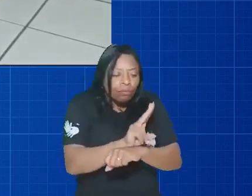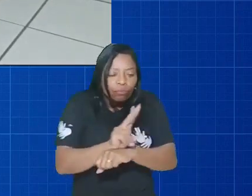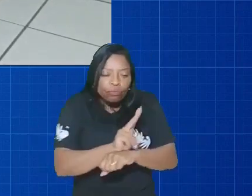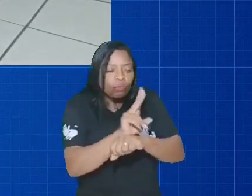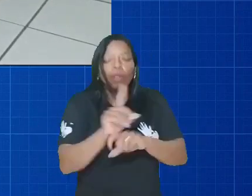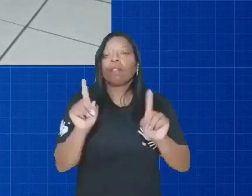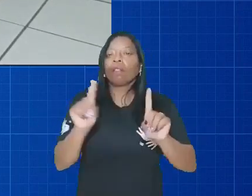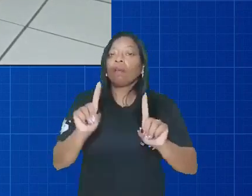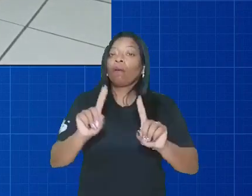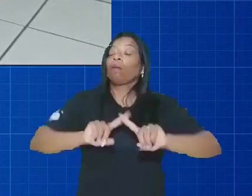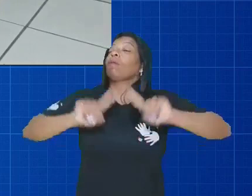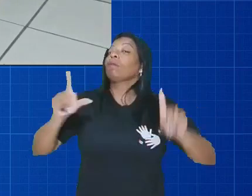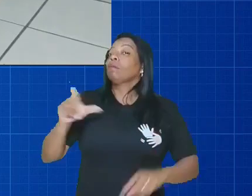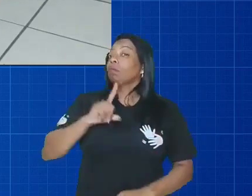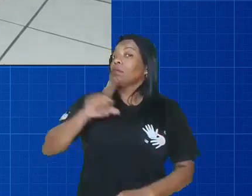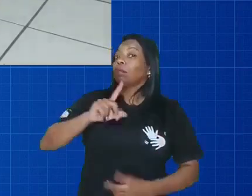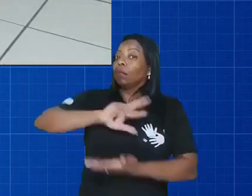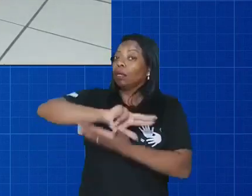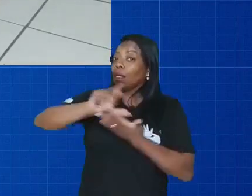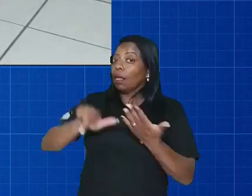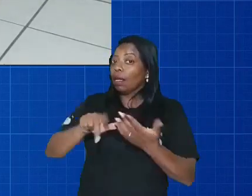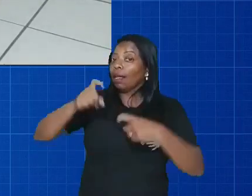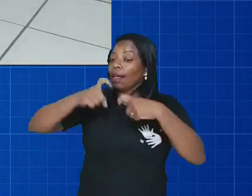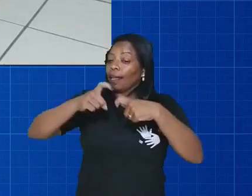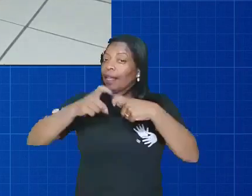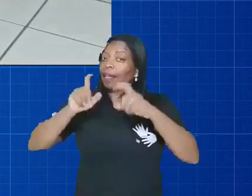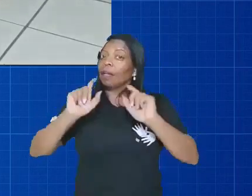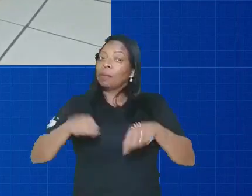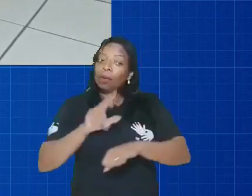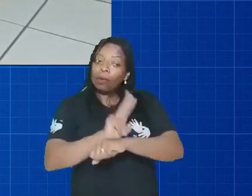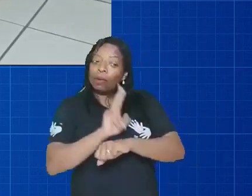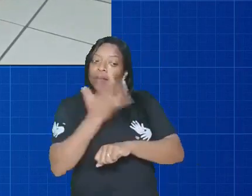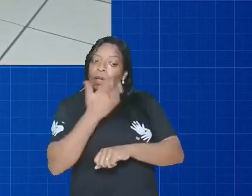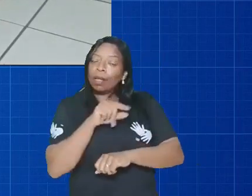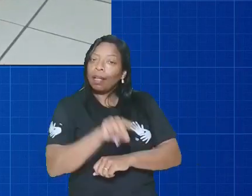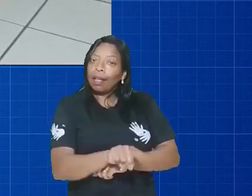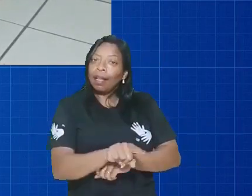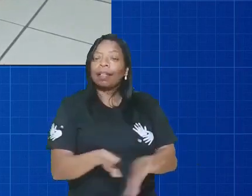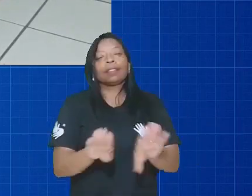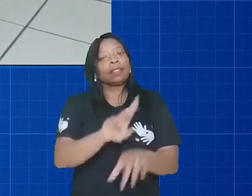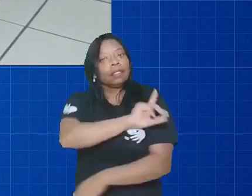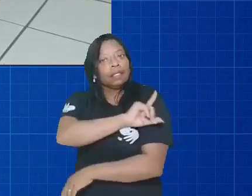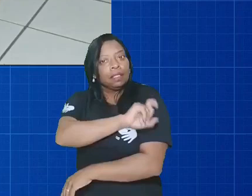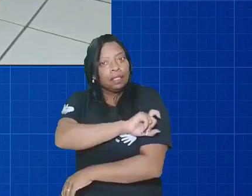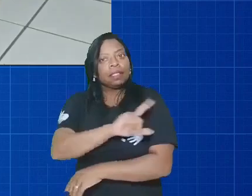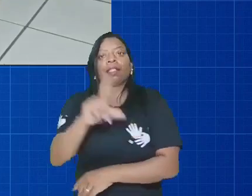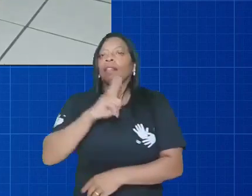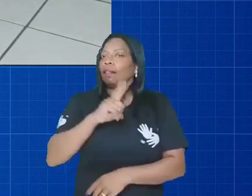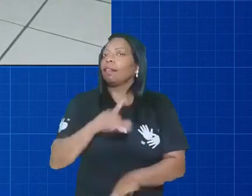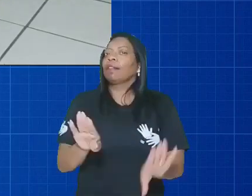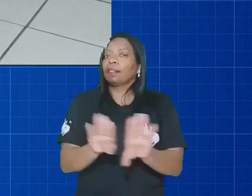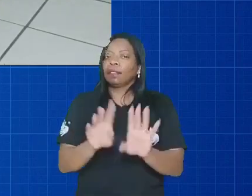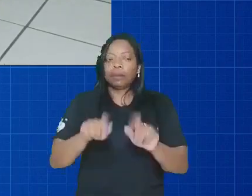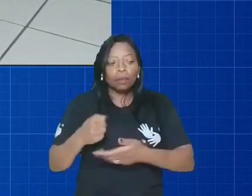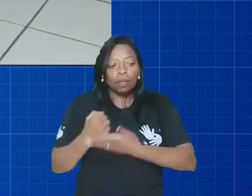outros profissionais, como o próprio médico generalista, né? E até mesmo o enfermeiro, um grande profissional que,